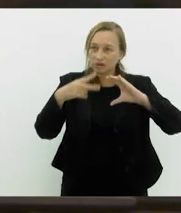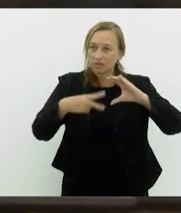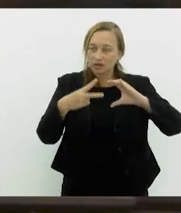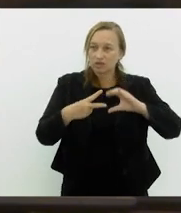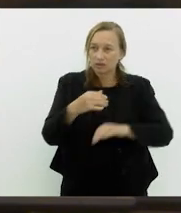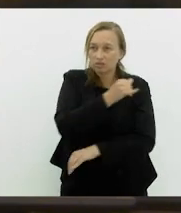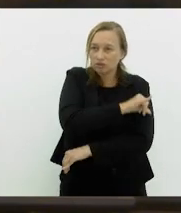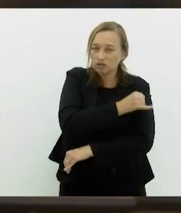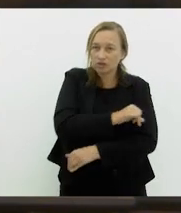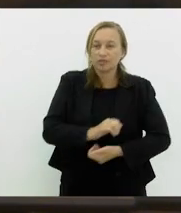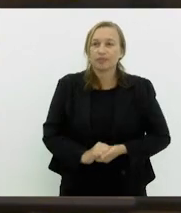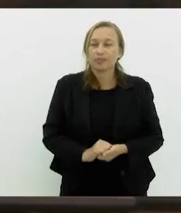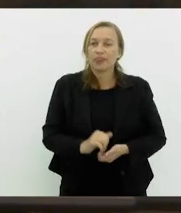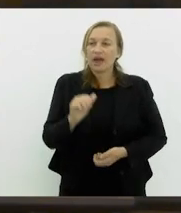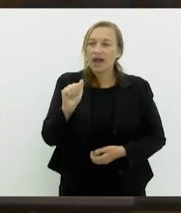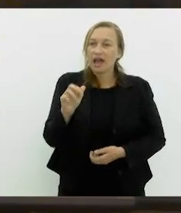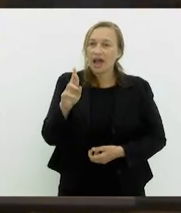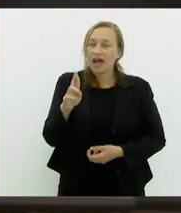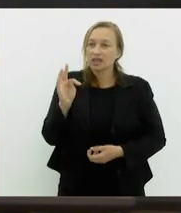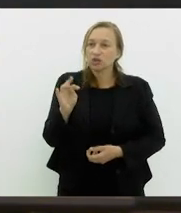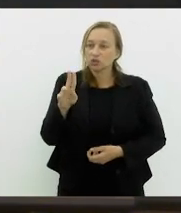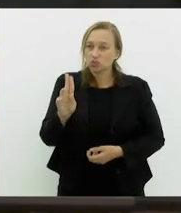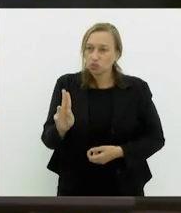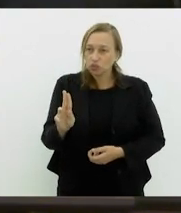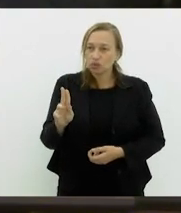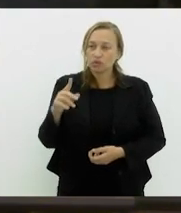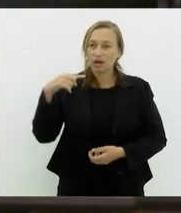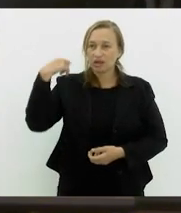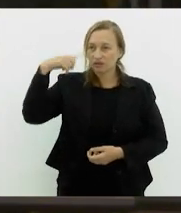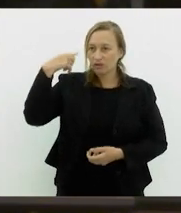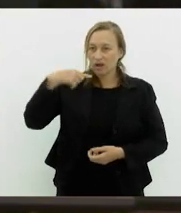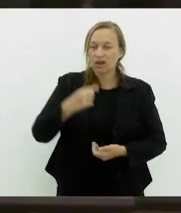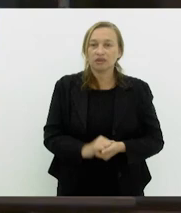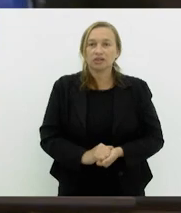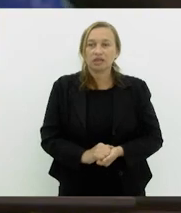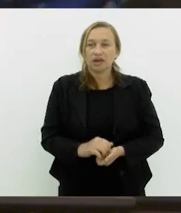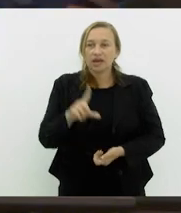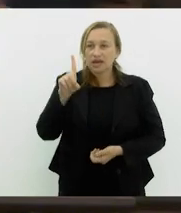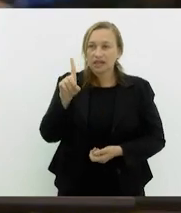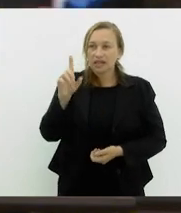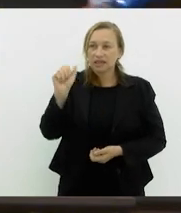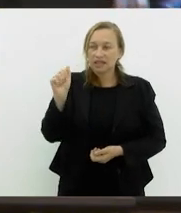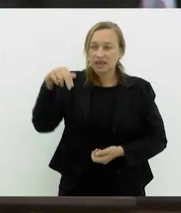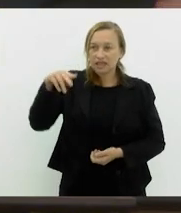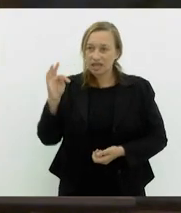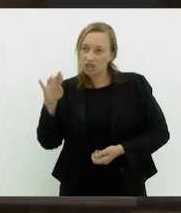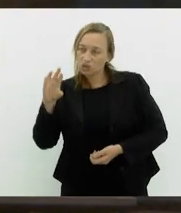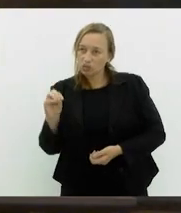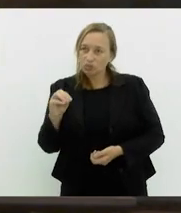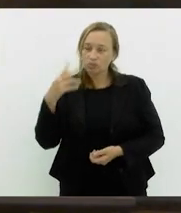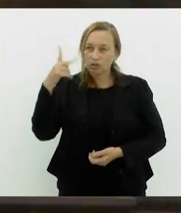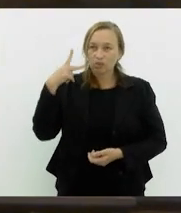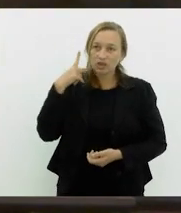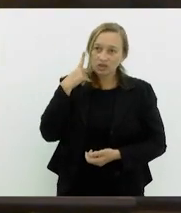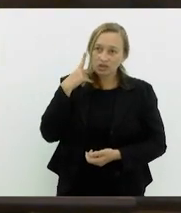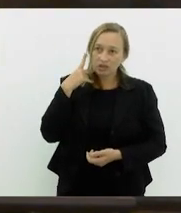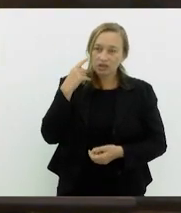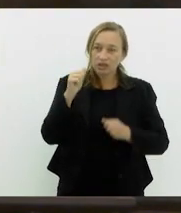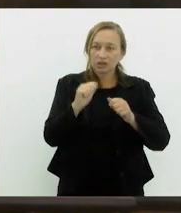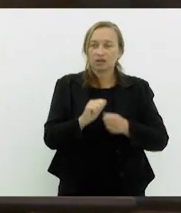Janeiro. Senhor Arthur Nobre, advogado. Senhor Danito Guimarães, procurador da Assembleia